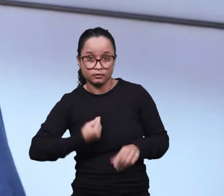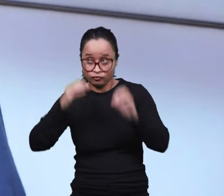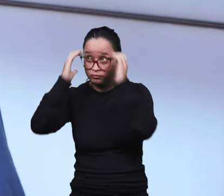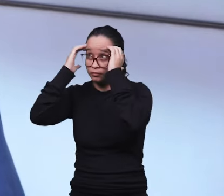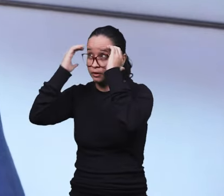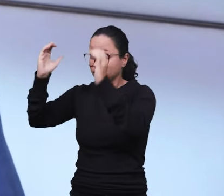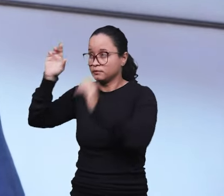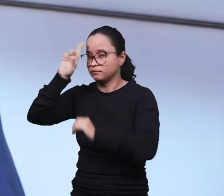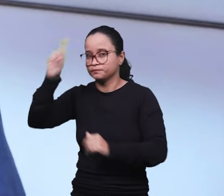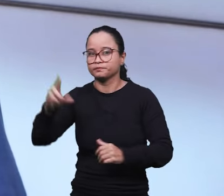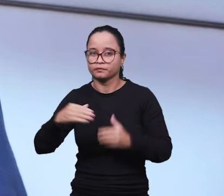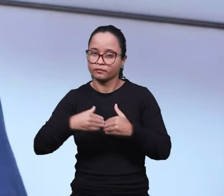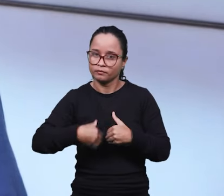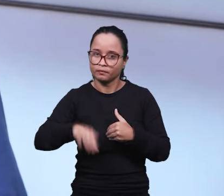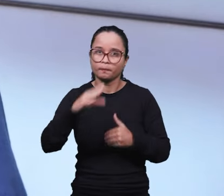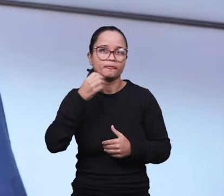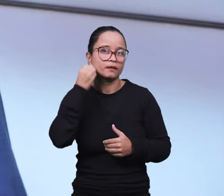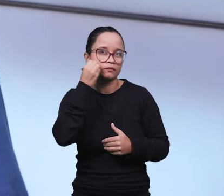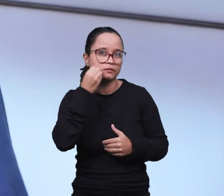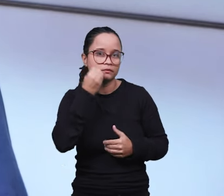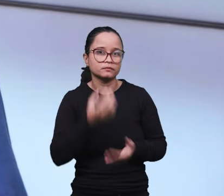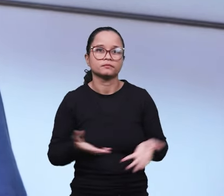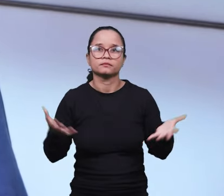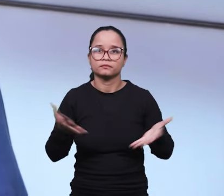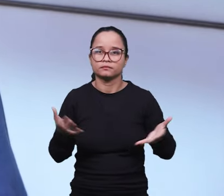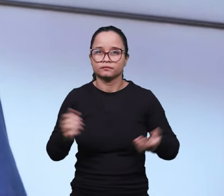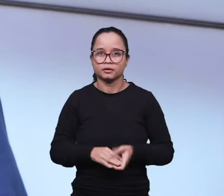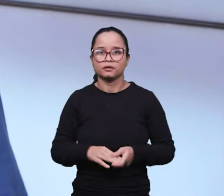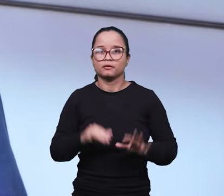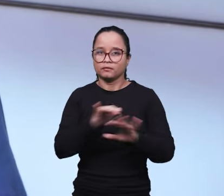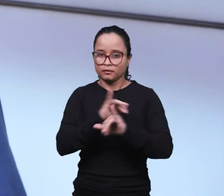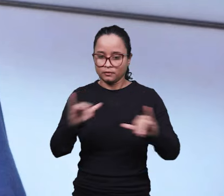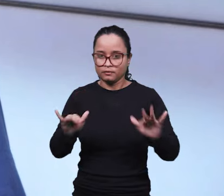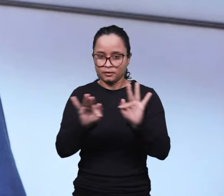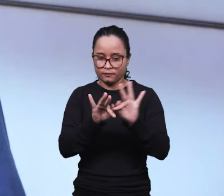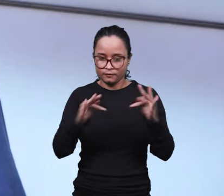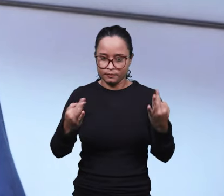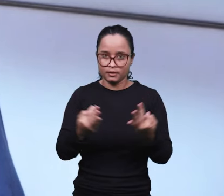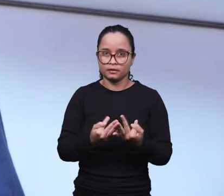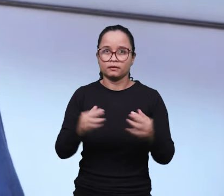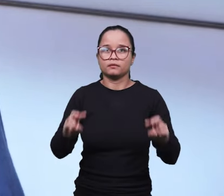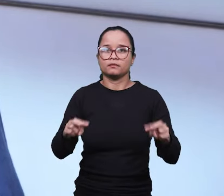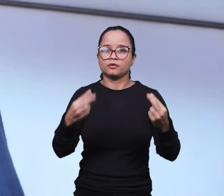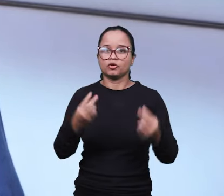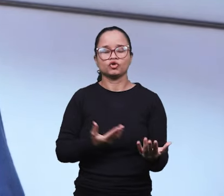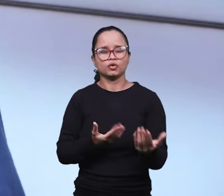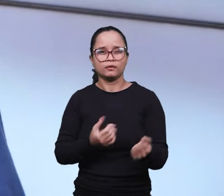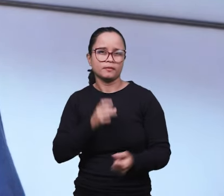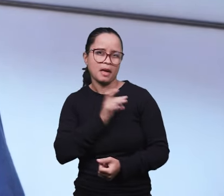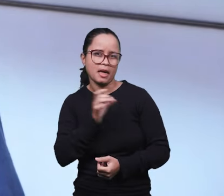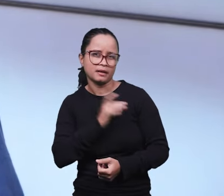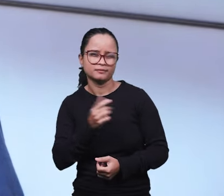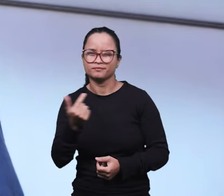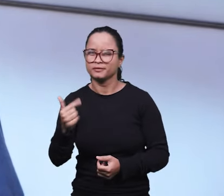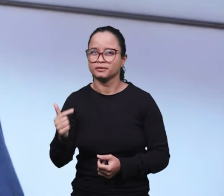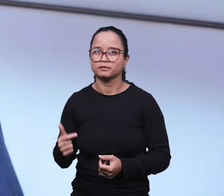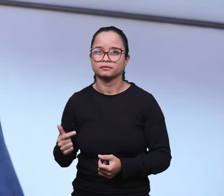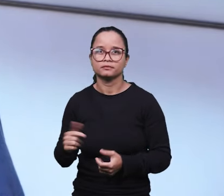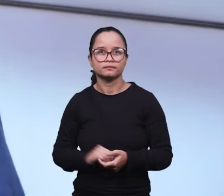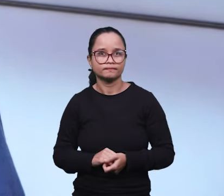então eh a partir de uma experiência como essa nós queremos dizer paraas famílias que nos assistem os jovens não tenham medo o medo é um